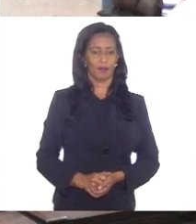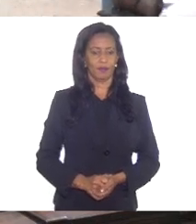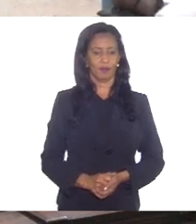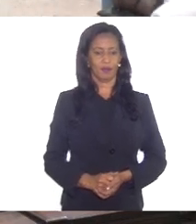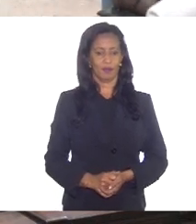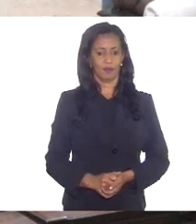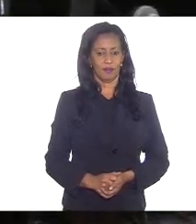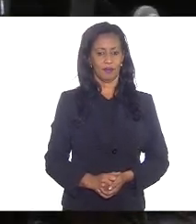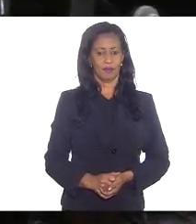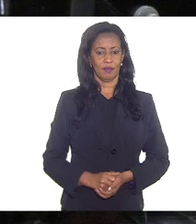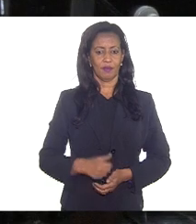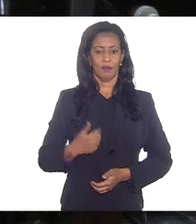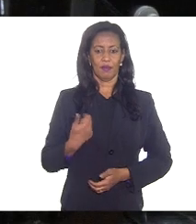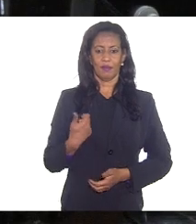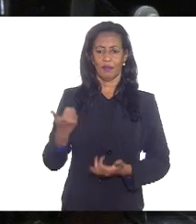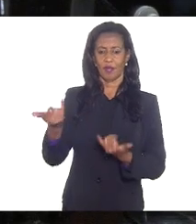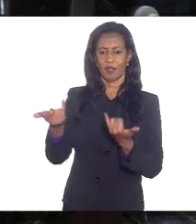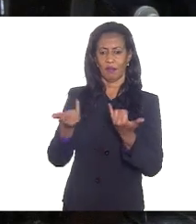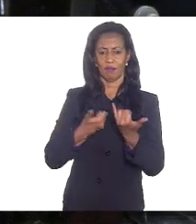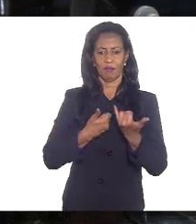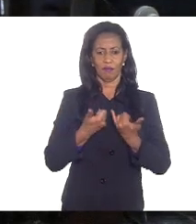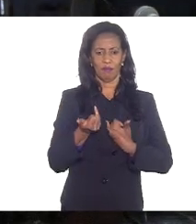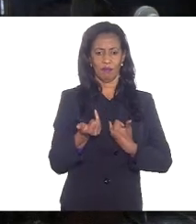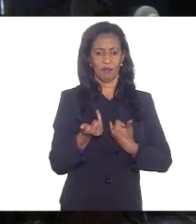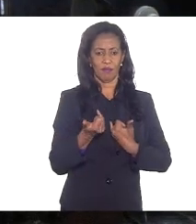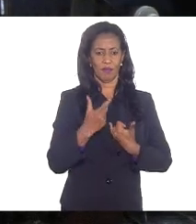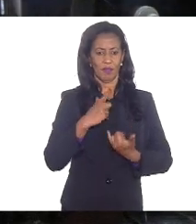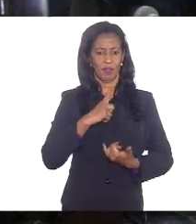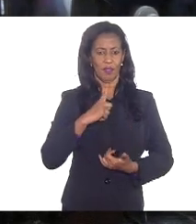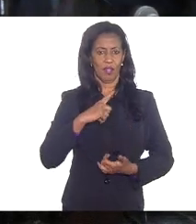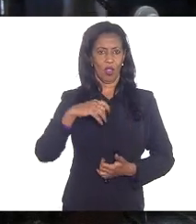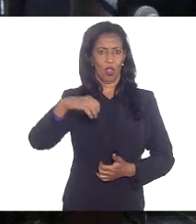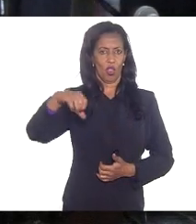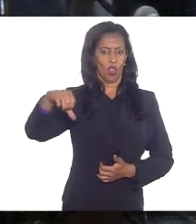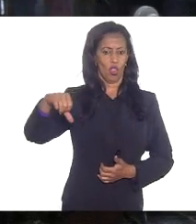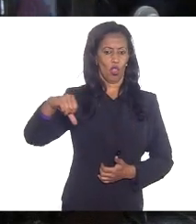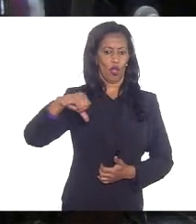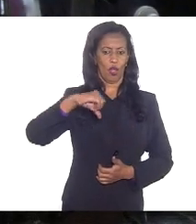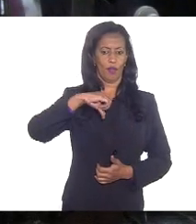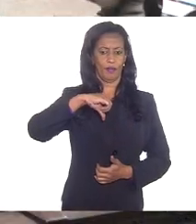Estou sendo informado que temos em torno de 9 emendas.